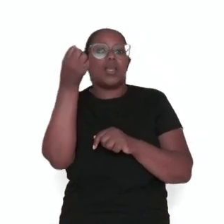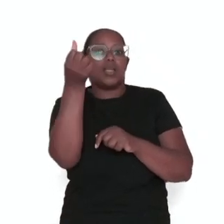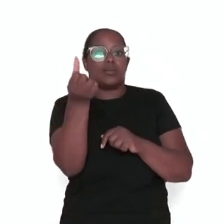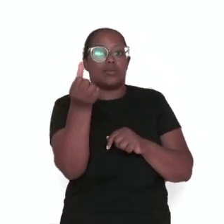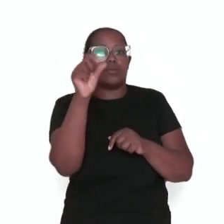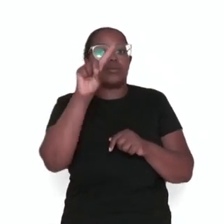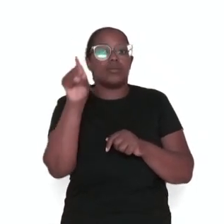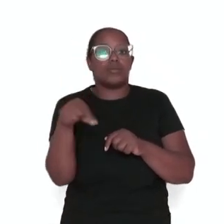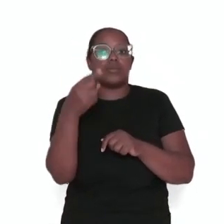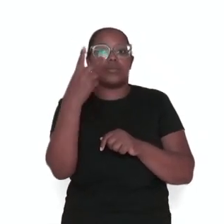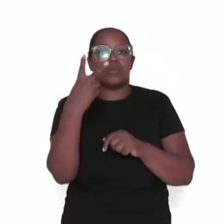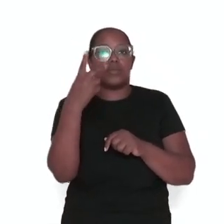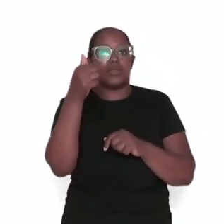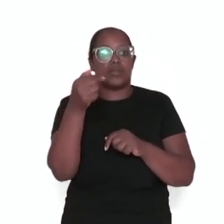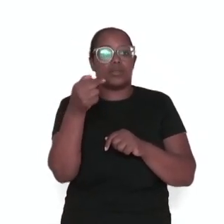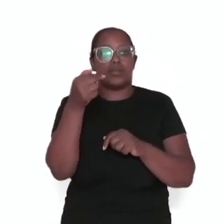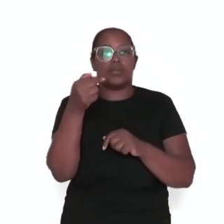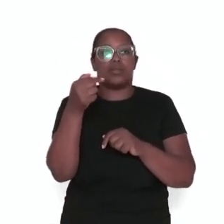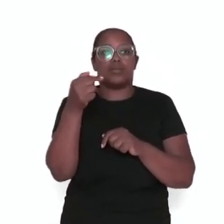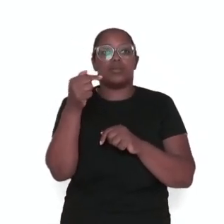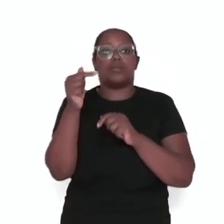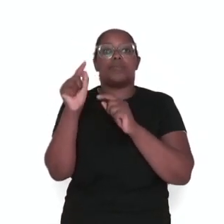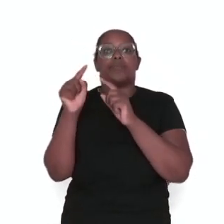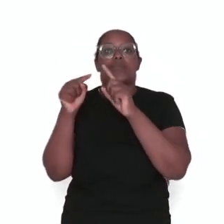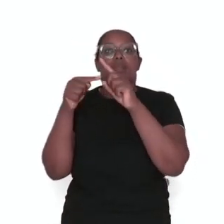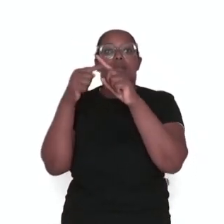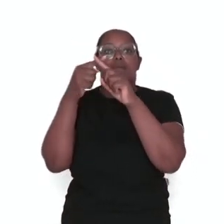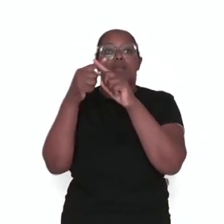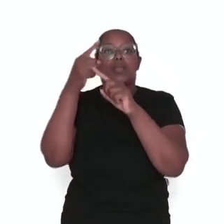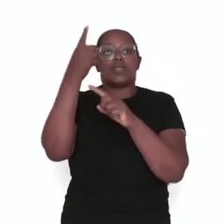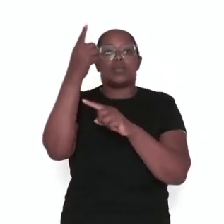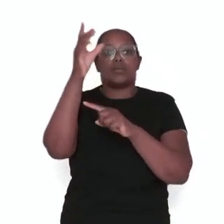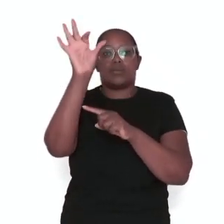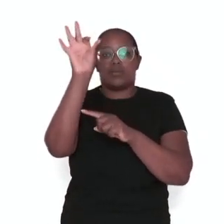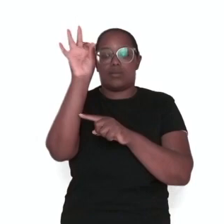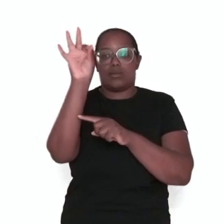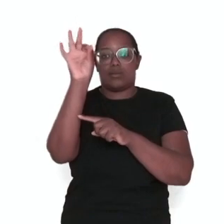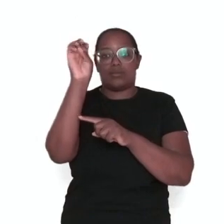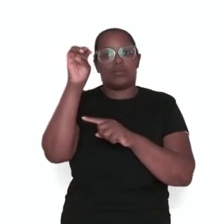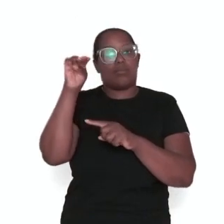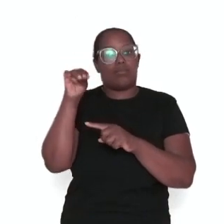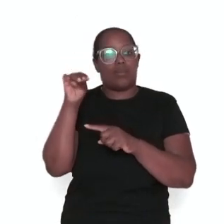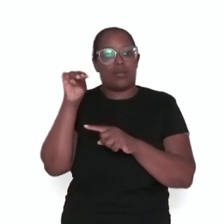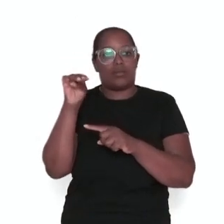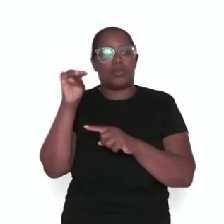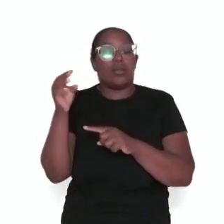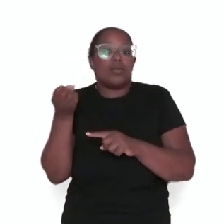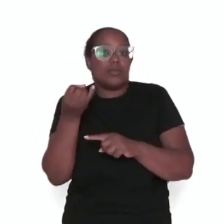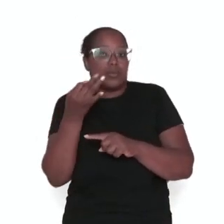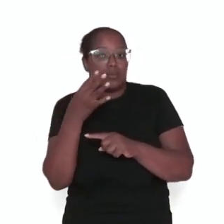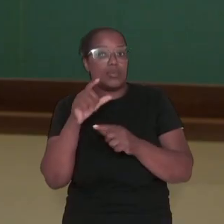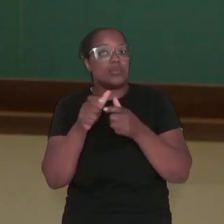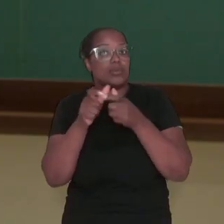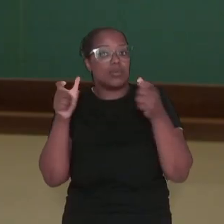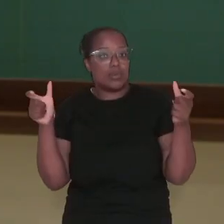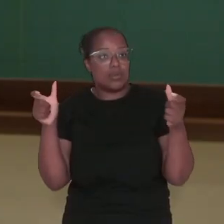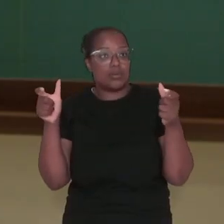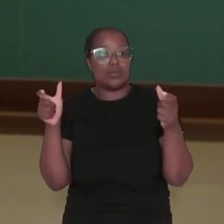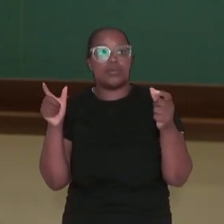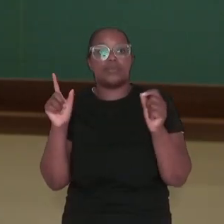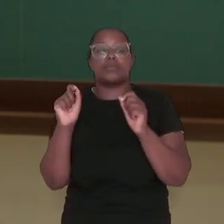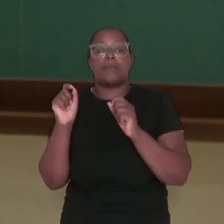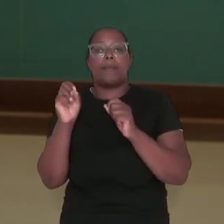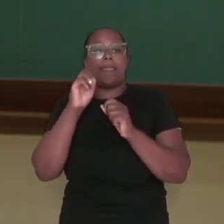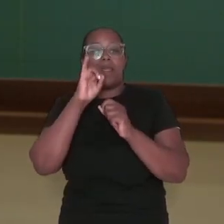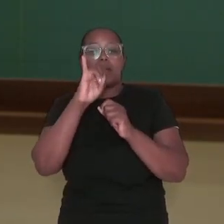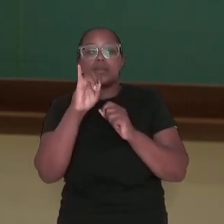6,27 vezes 10 elevado na 10. Novamente, pessoal, esse número é um número bem grande, né? Quando o expoente